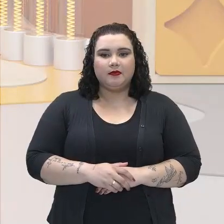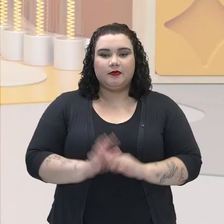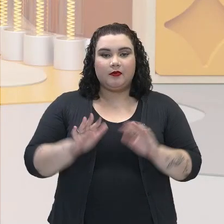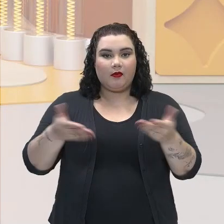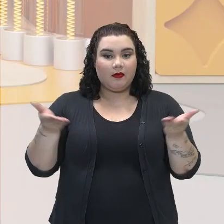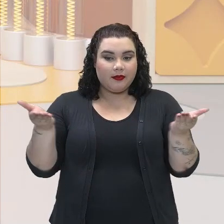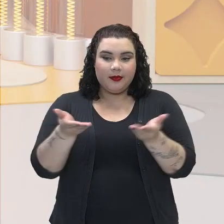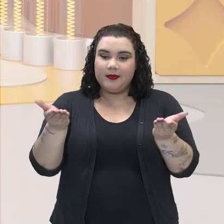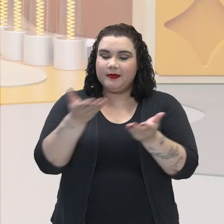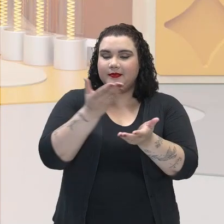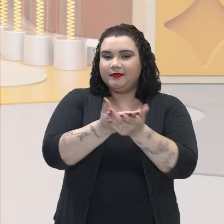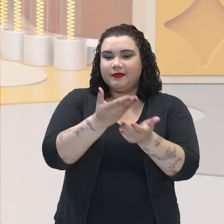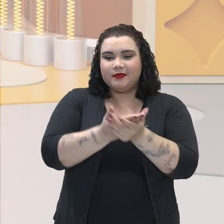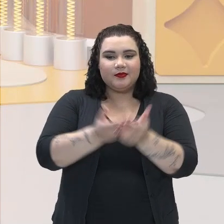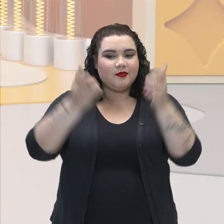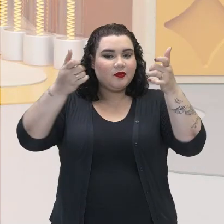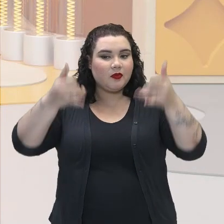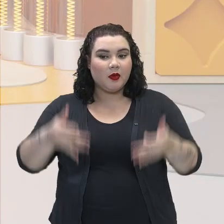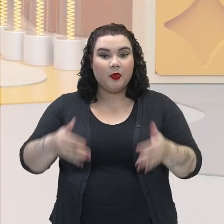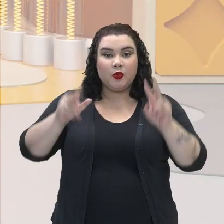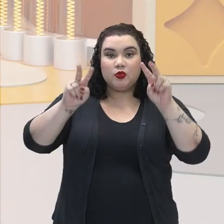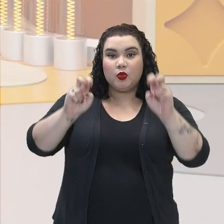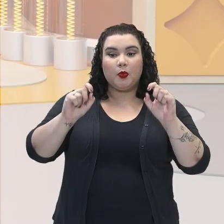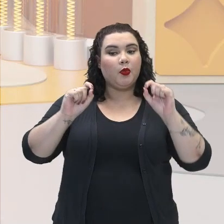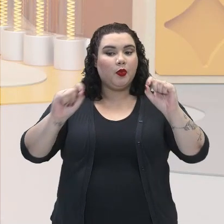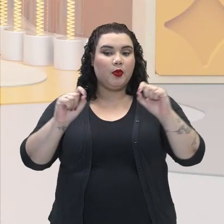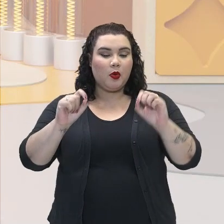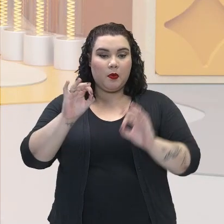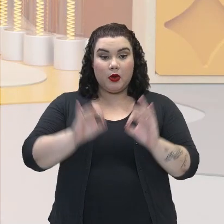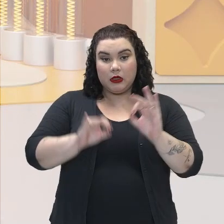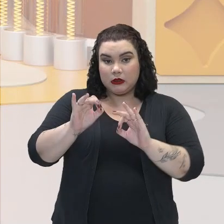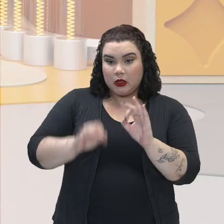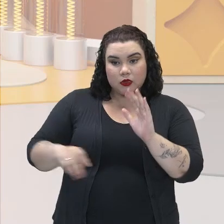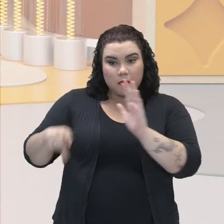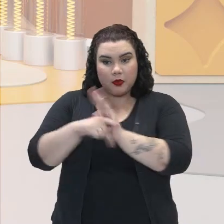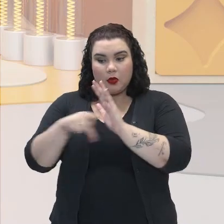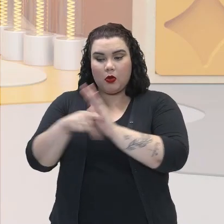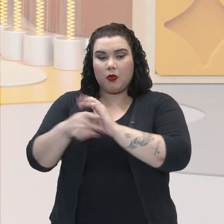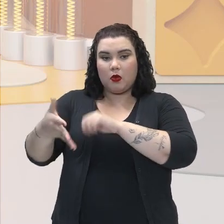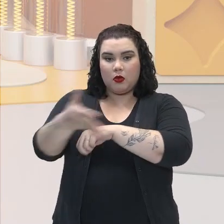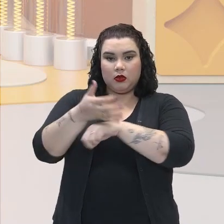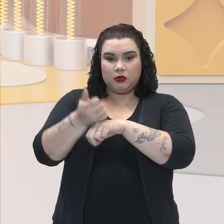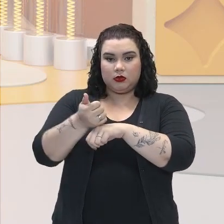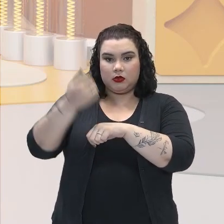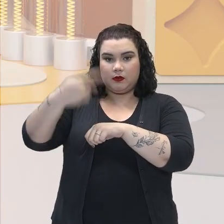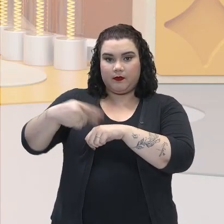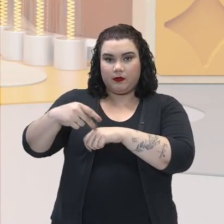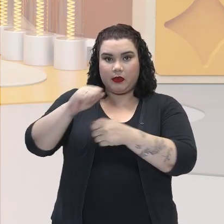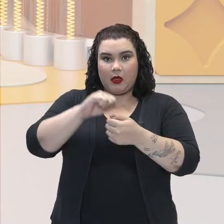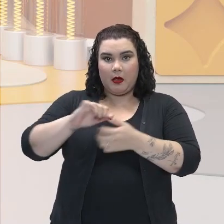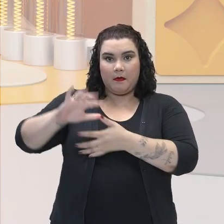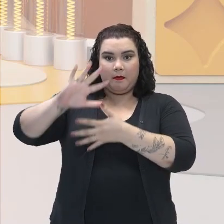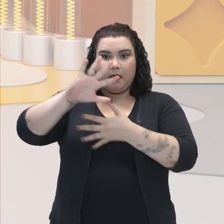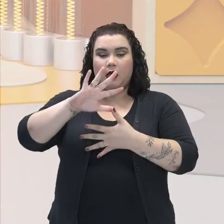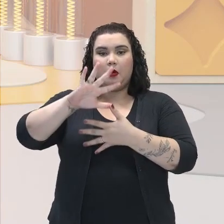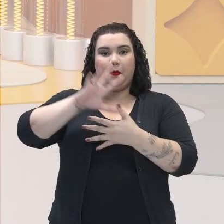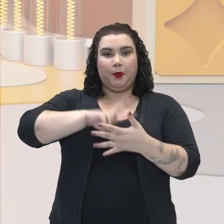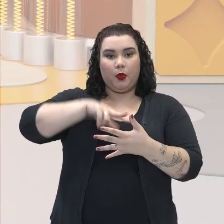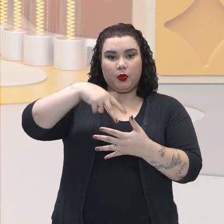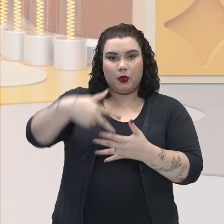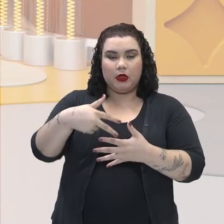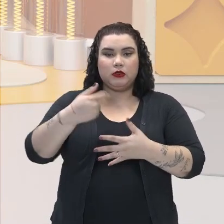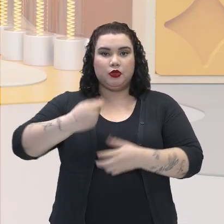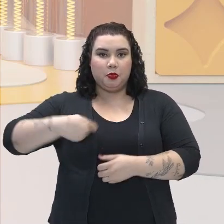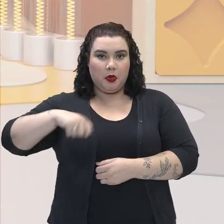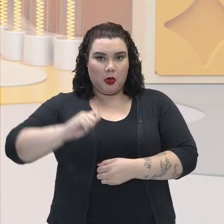Nesta aula, nós vamos falar sobre o processo de colonização ocorrido aqui na América Portuguesa, na América Espanhola,